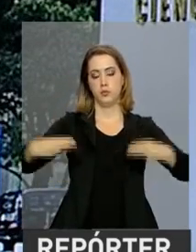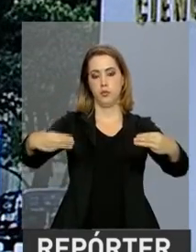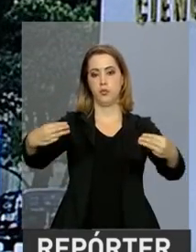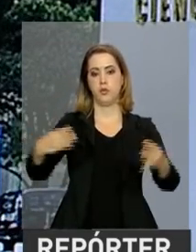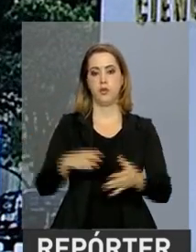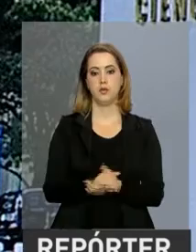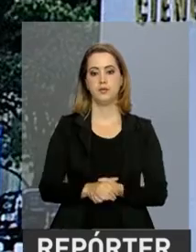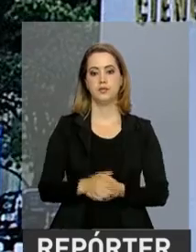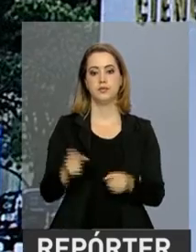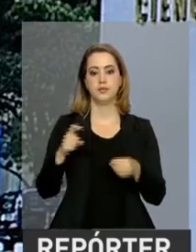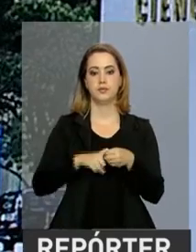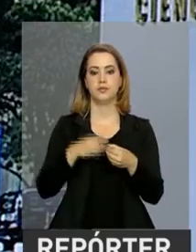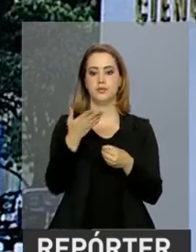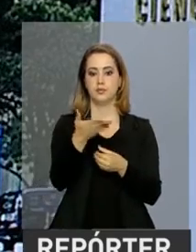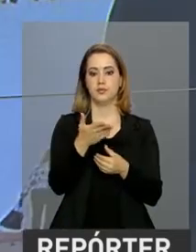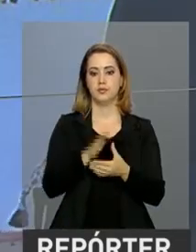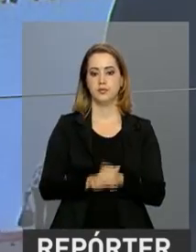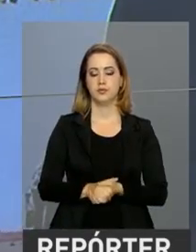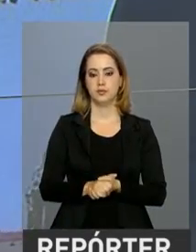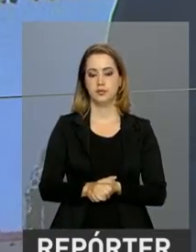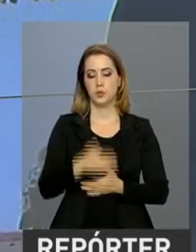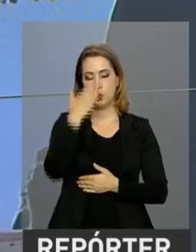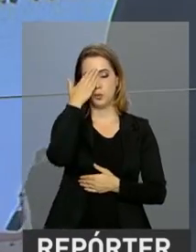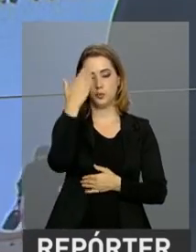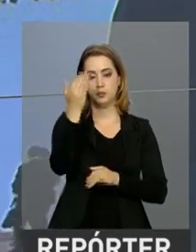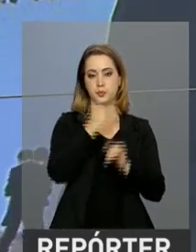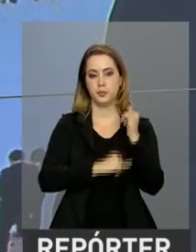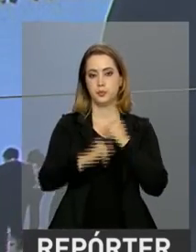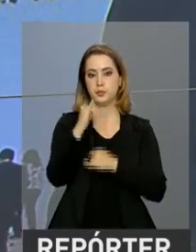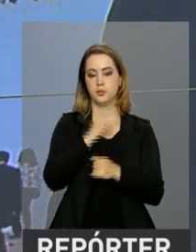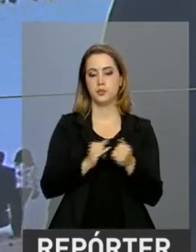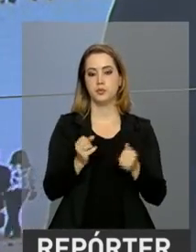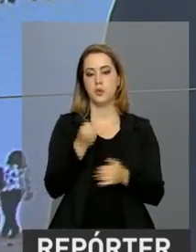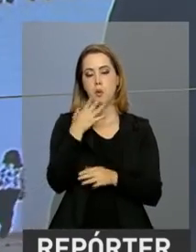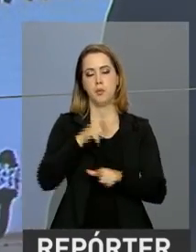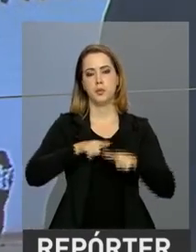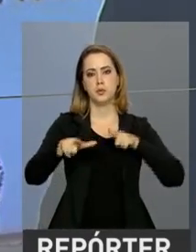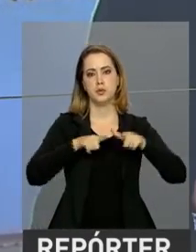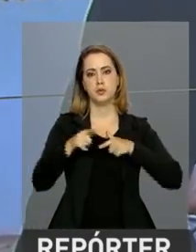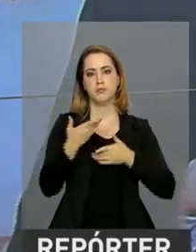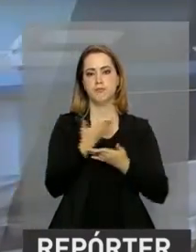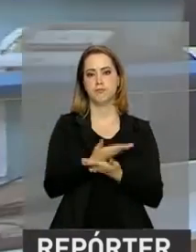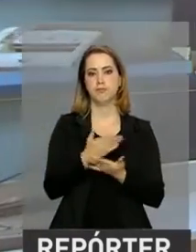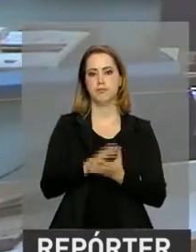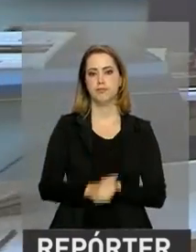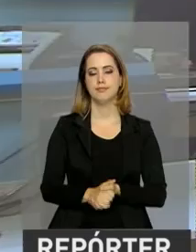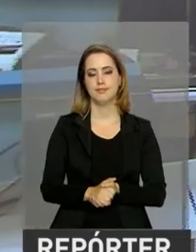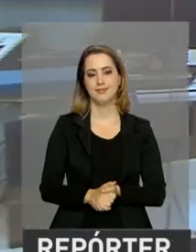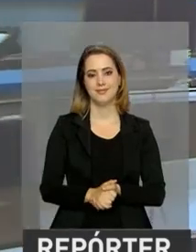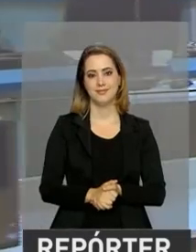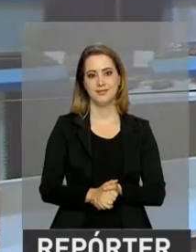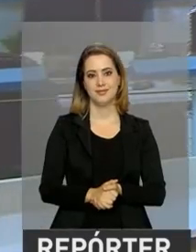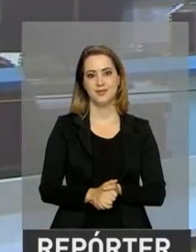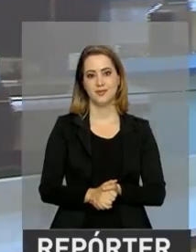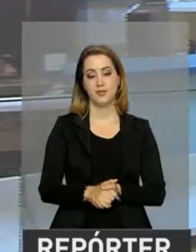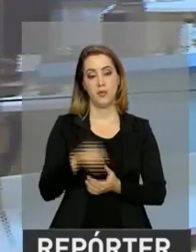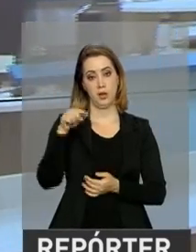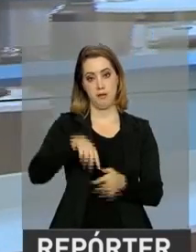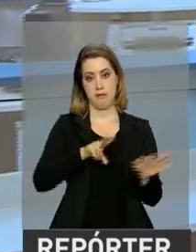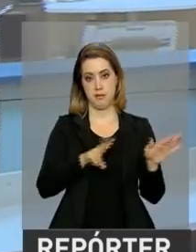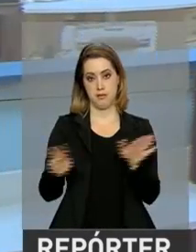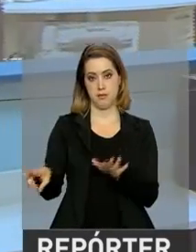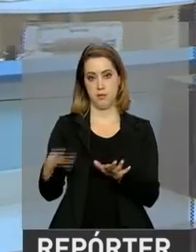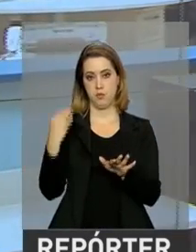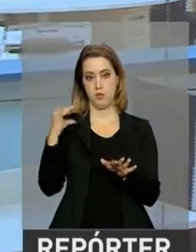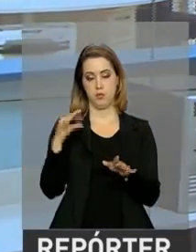o voto com vocês é luiz obrigado pereira pelas informações bom trabalho pra você e durante a semana da ciência